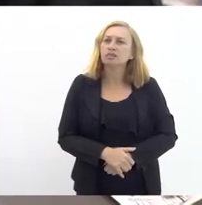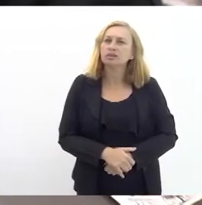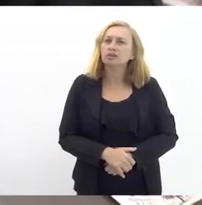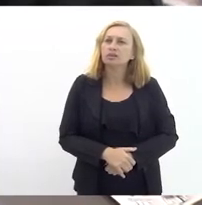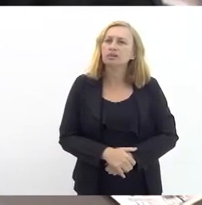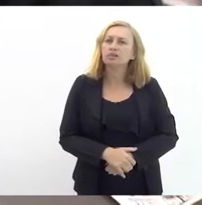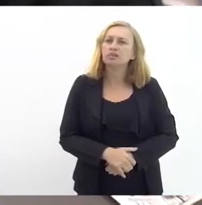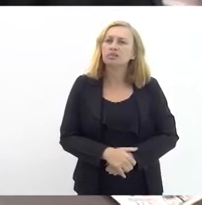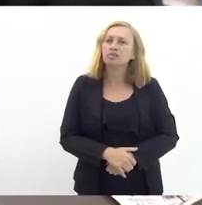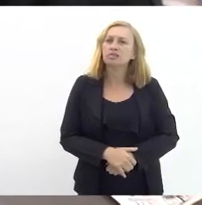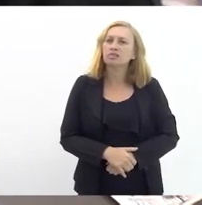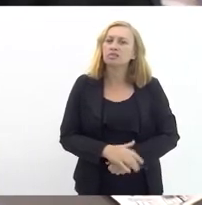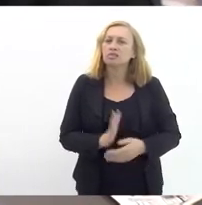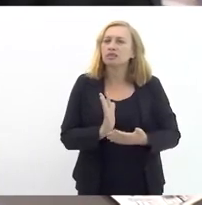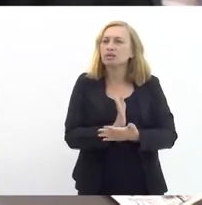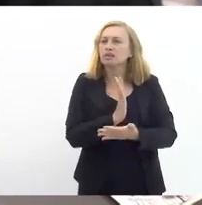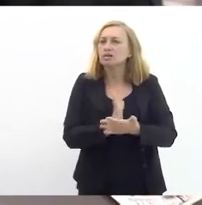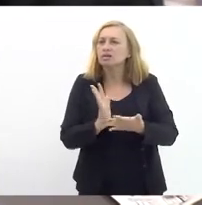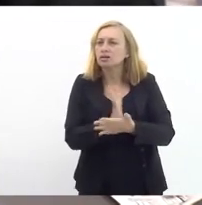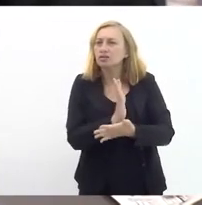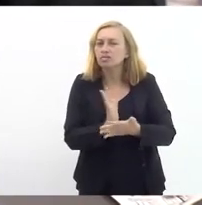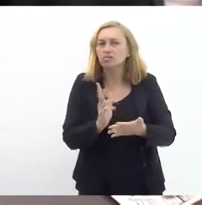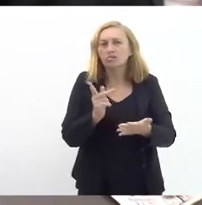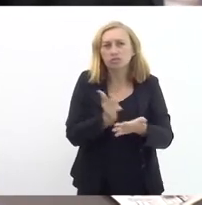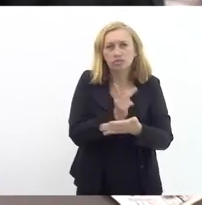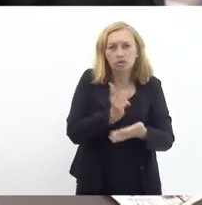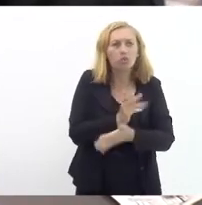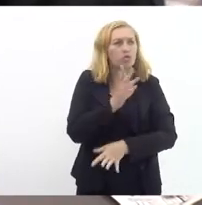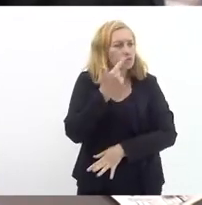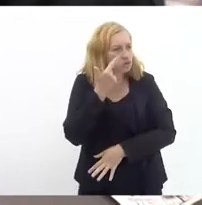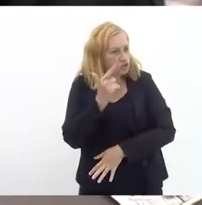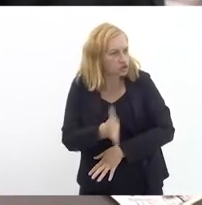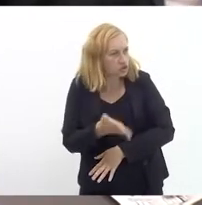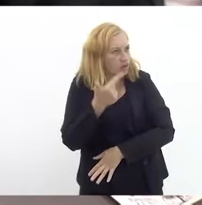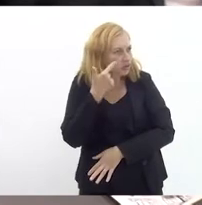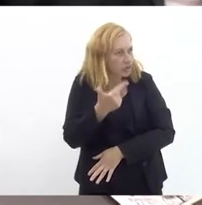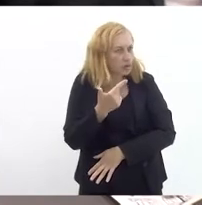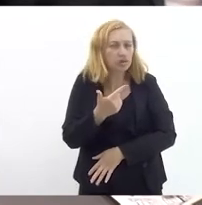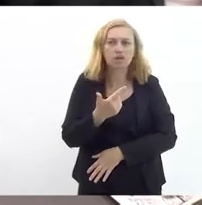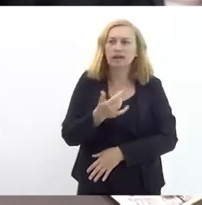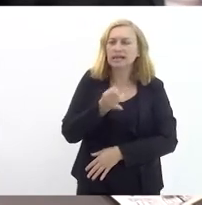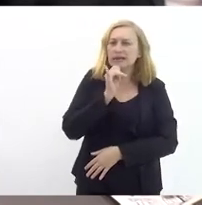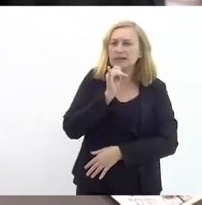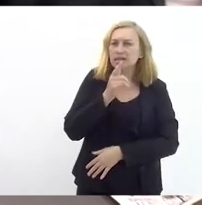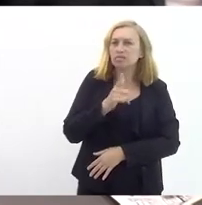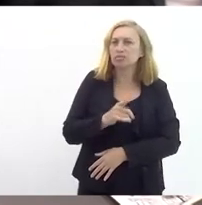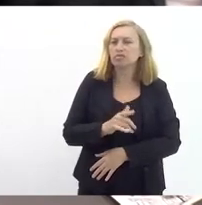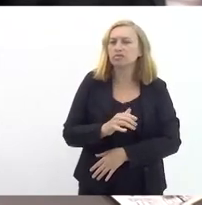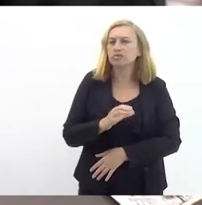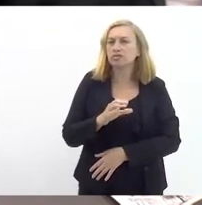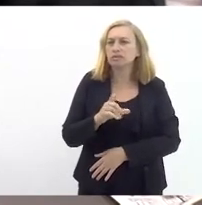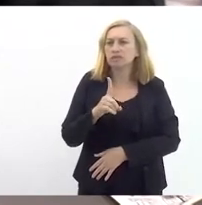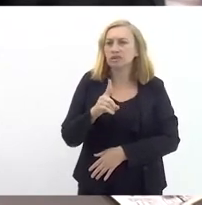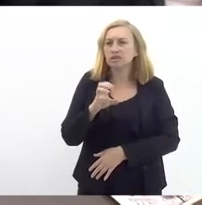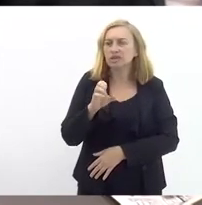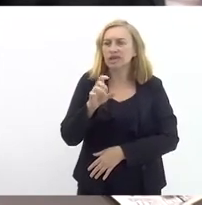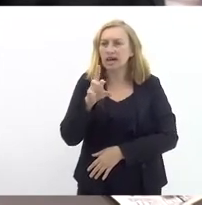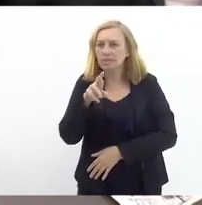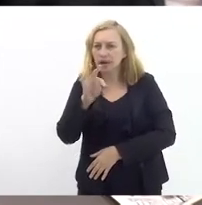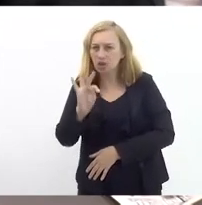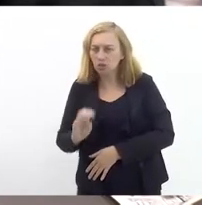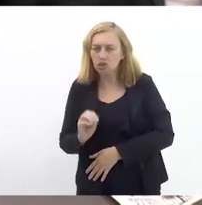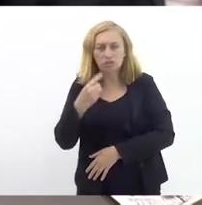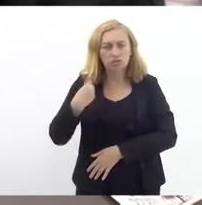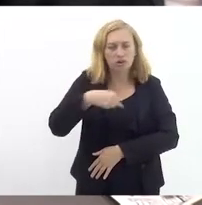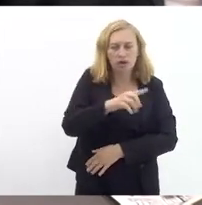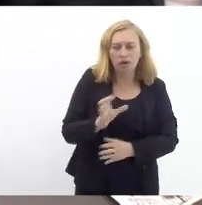alguma intercorrência, como a gente já verificou, por exemplo, um descarrilamento, E aí a gente foi lá com o